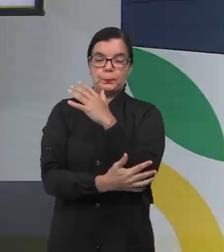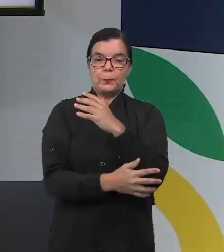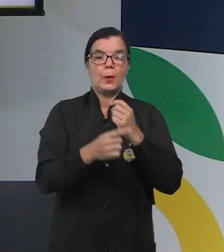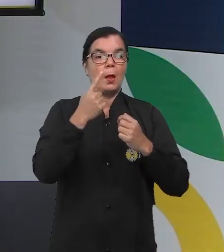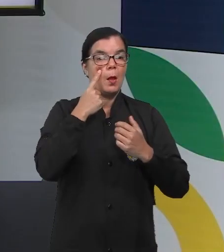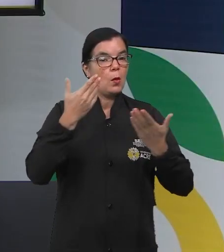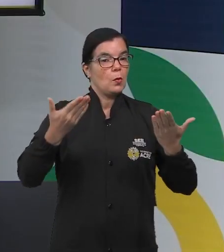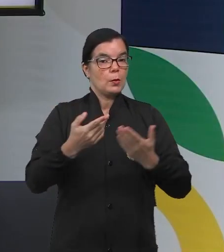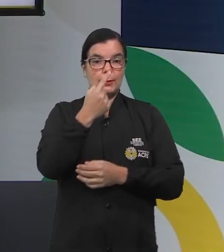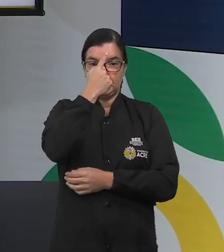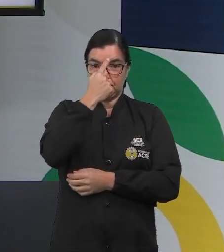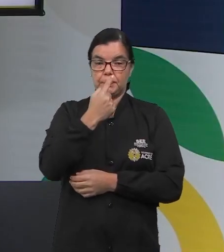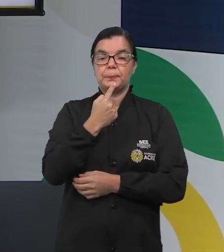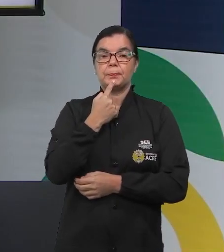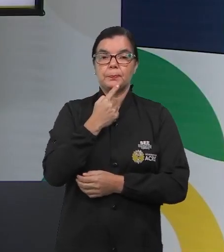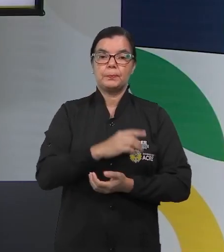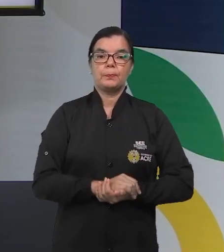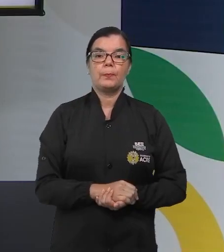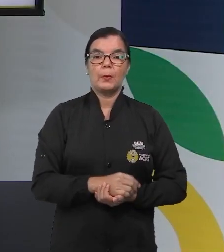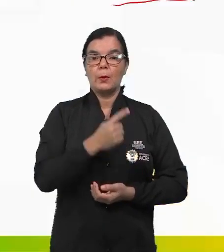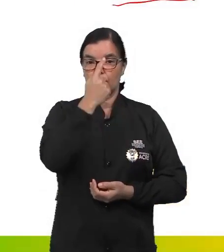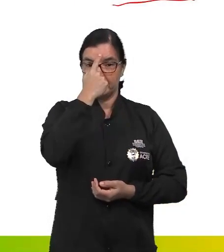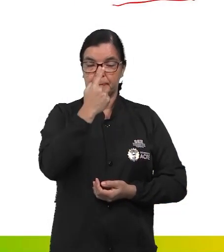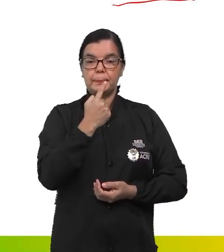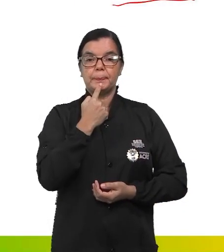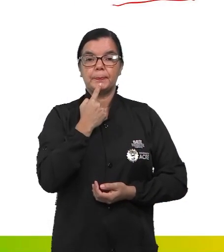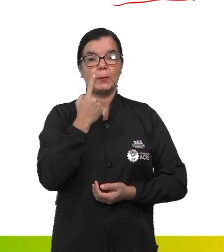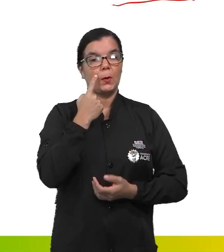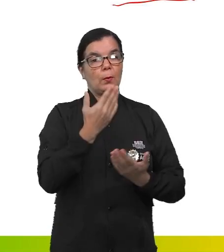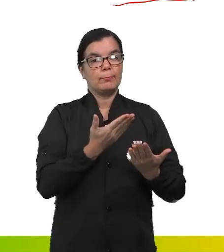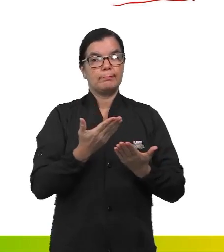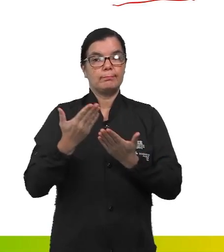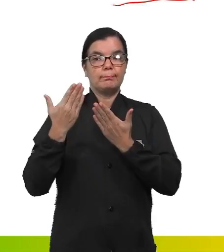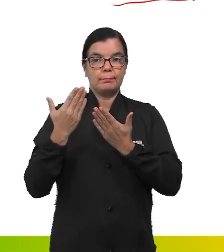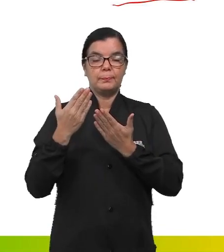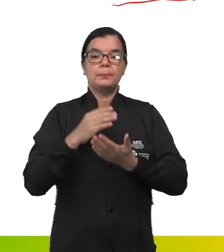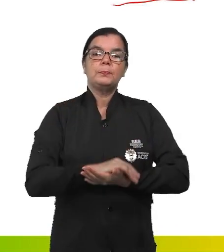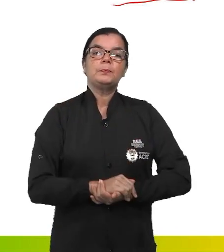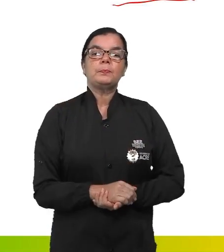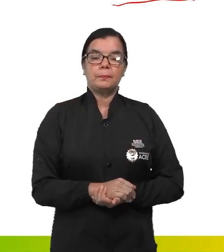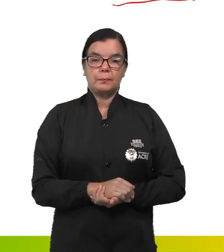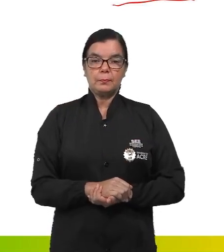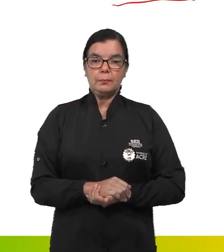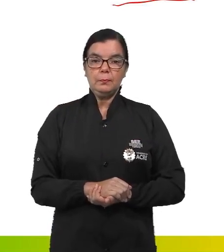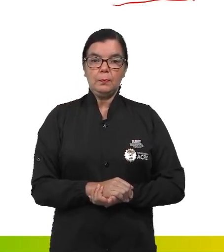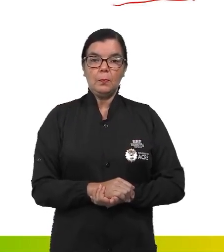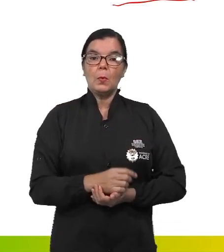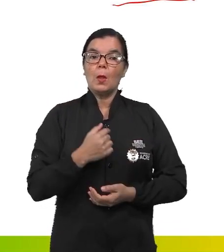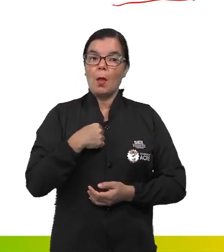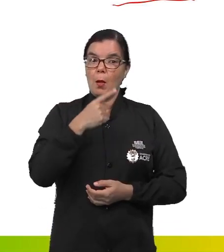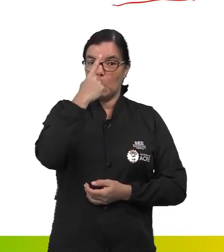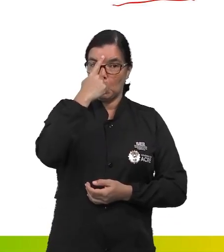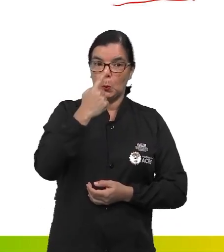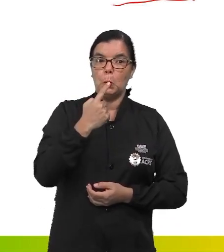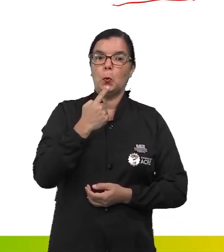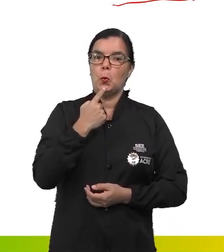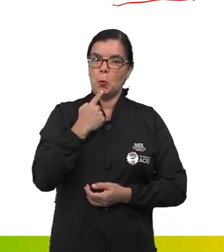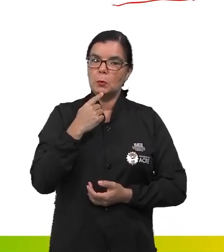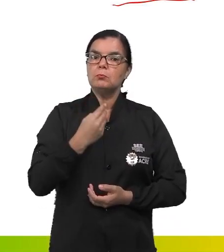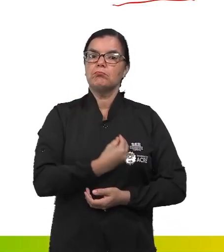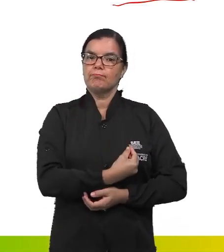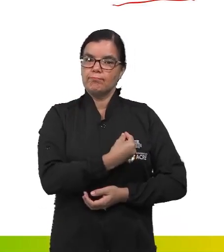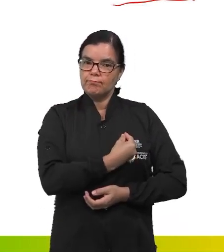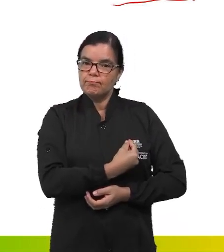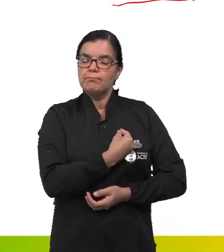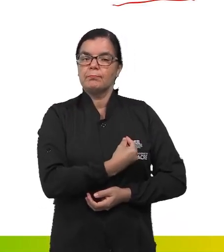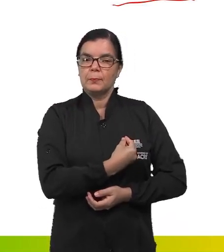falar da imagem. Vamos para a imagem? Olha que interessante essa imagem. Pessoal, é uma imagem até um tanto real.